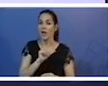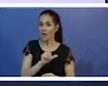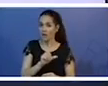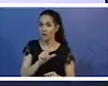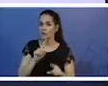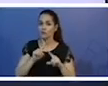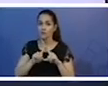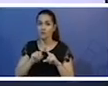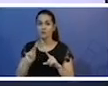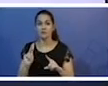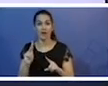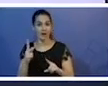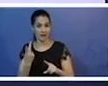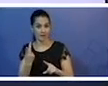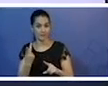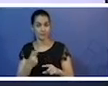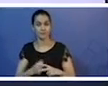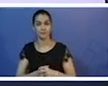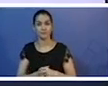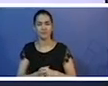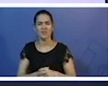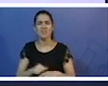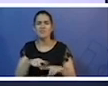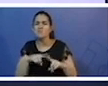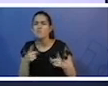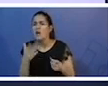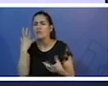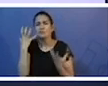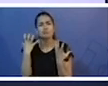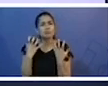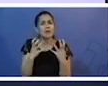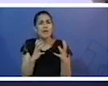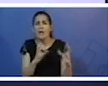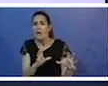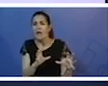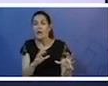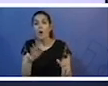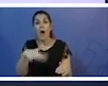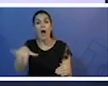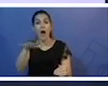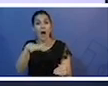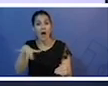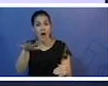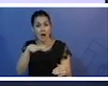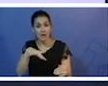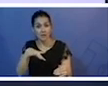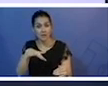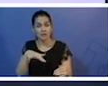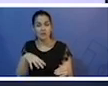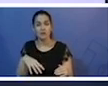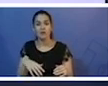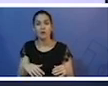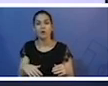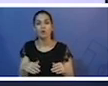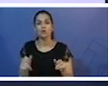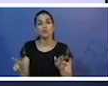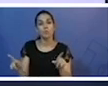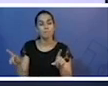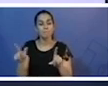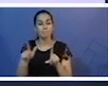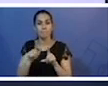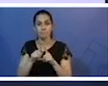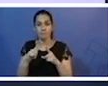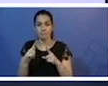vezes H. Mas eu não quero a área do paralelogramo. Eu quero do triângulo. O que